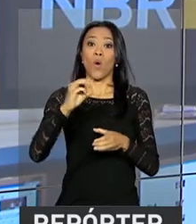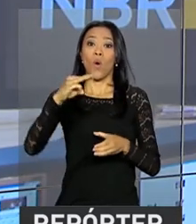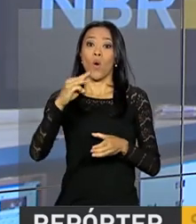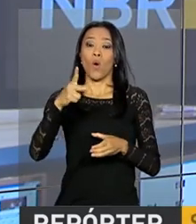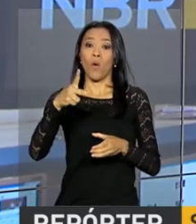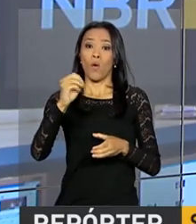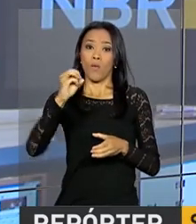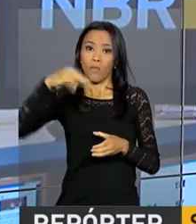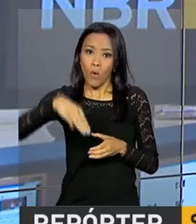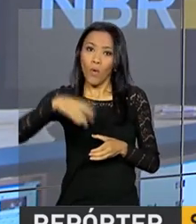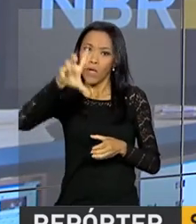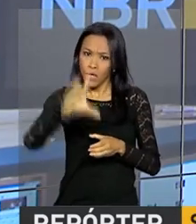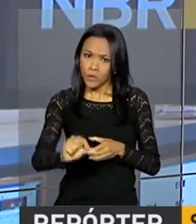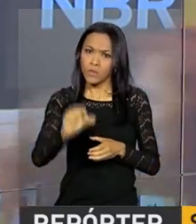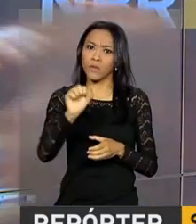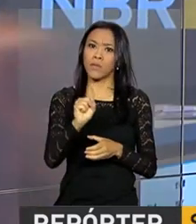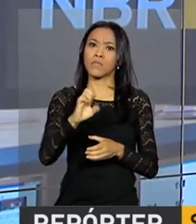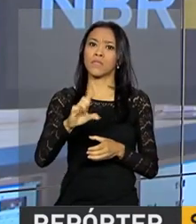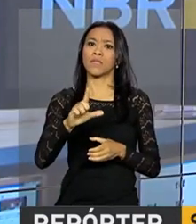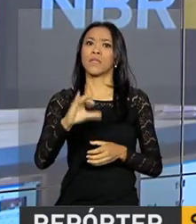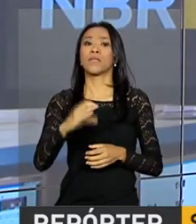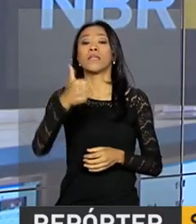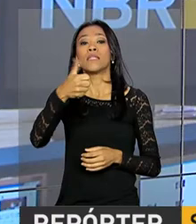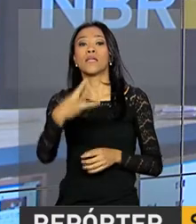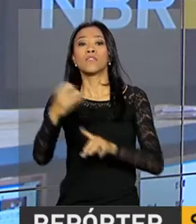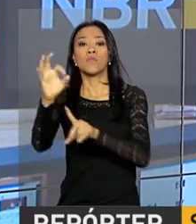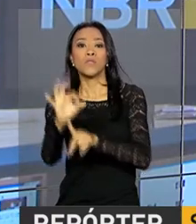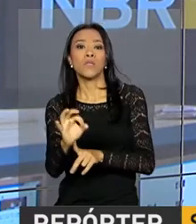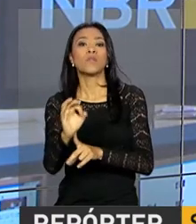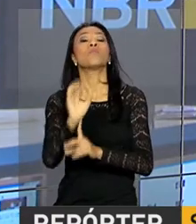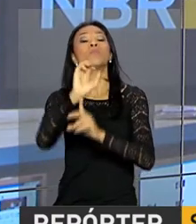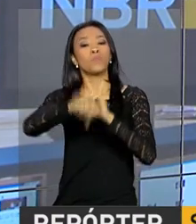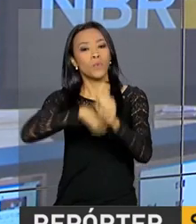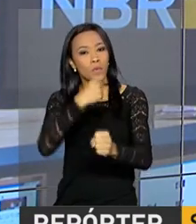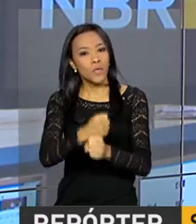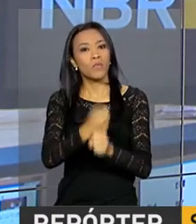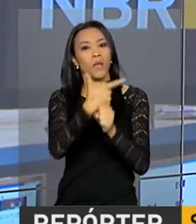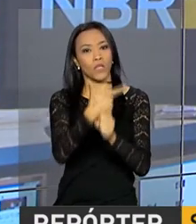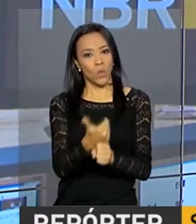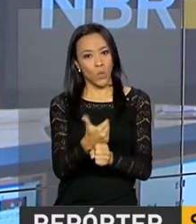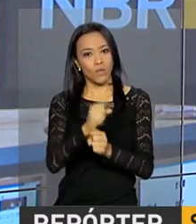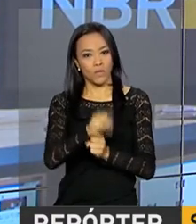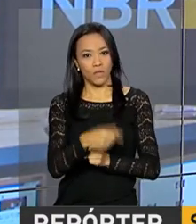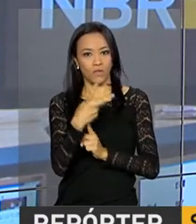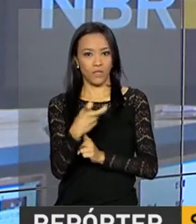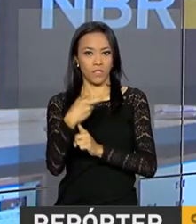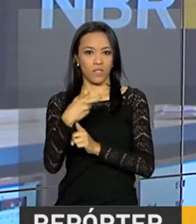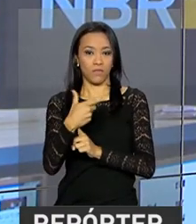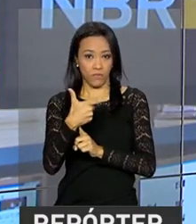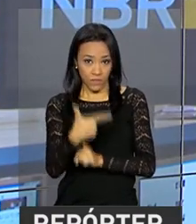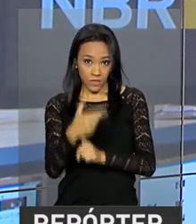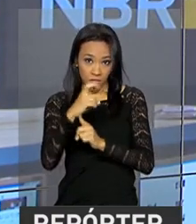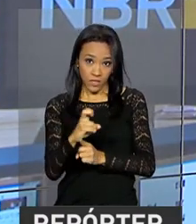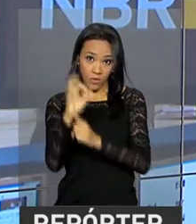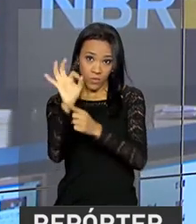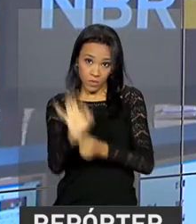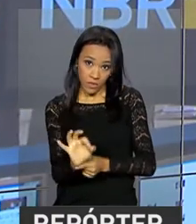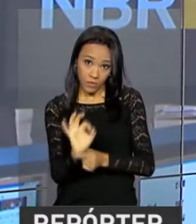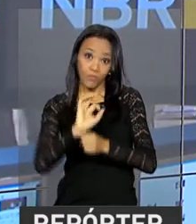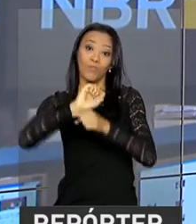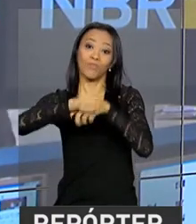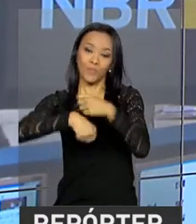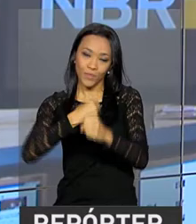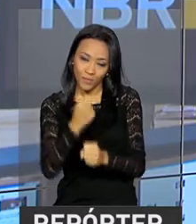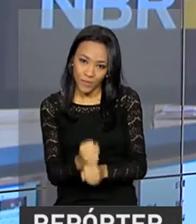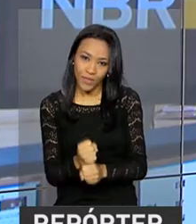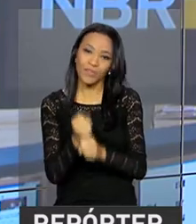selic de 13% ao ano para 12,25 por cento ao ano a redução da taxa básica já era